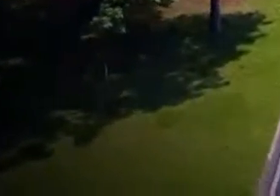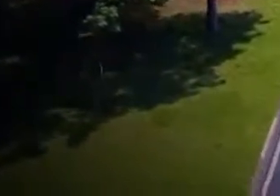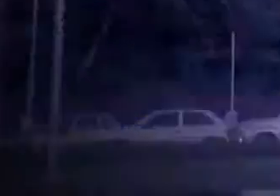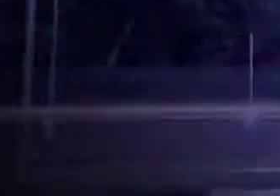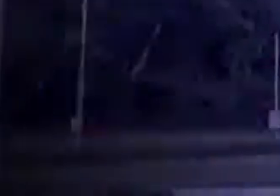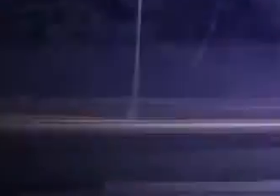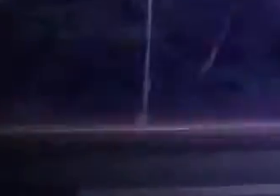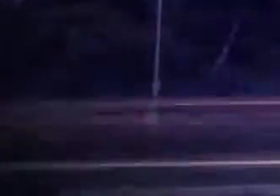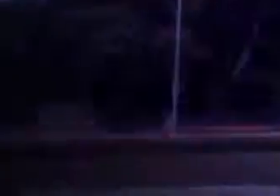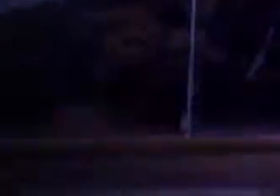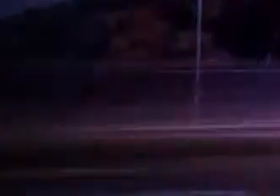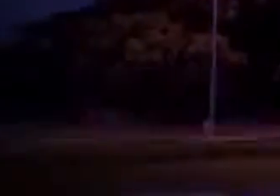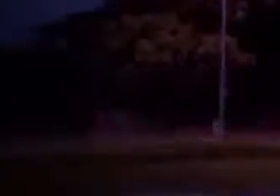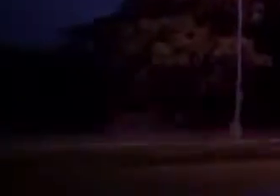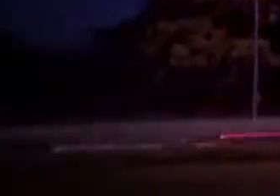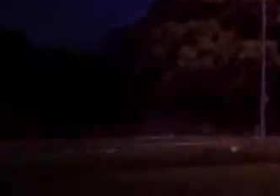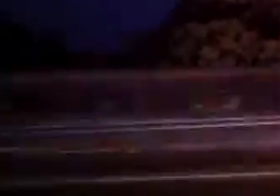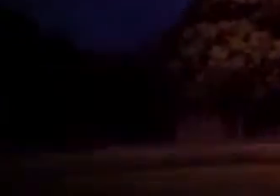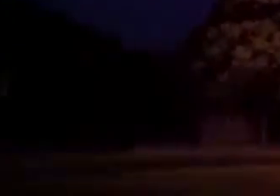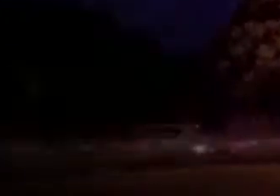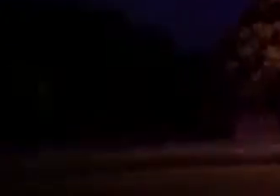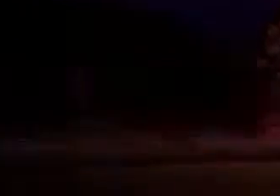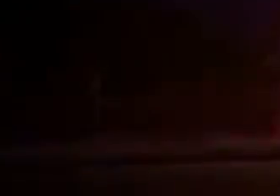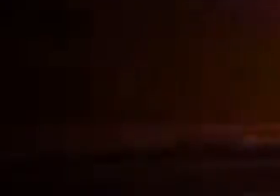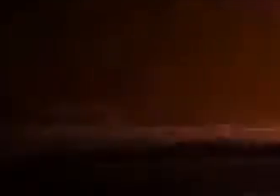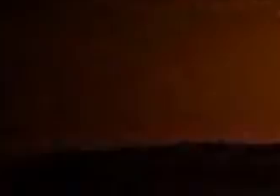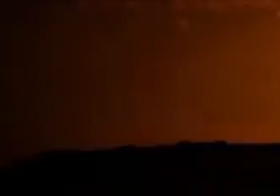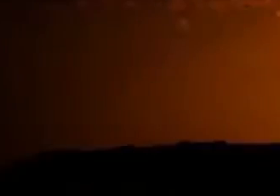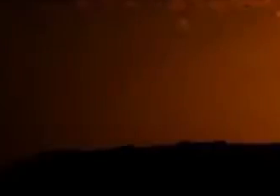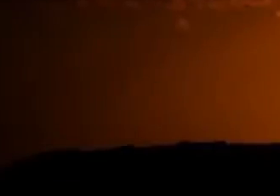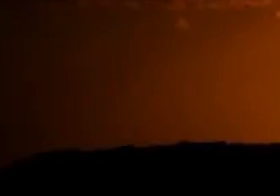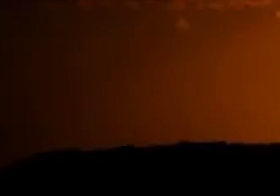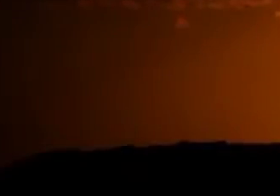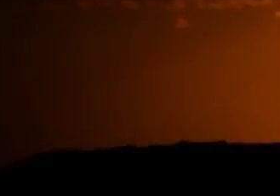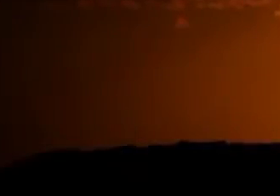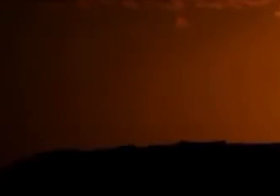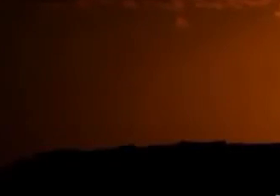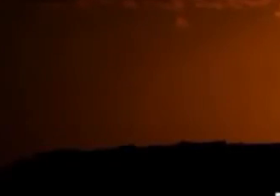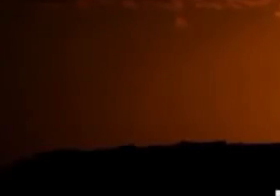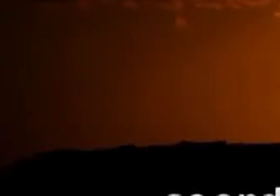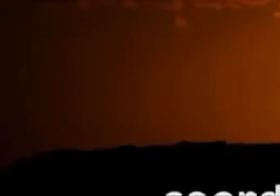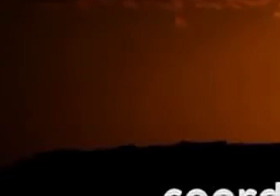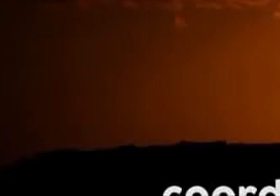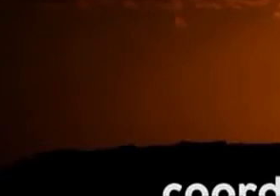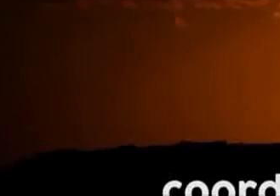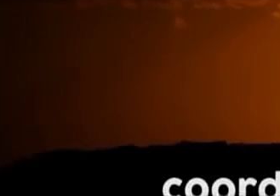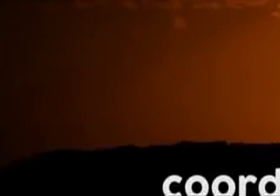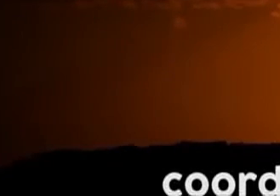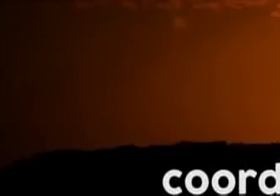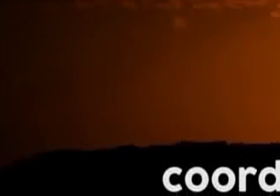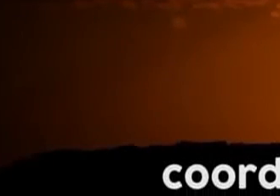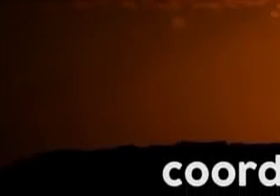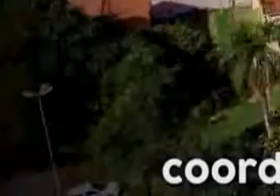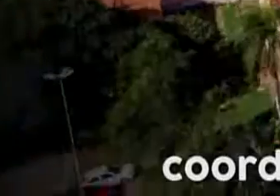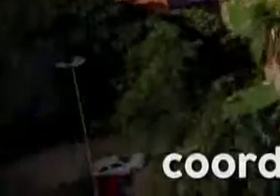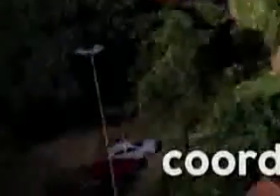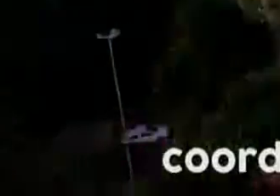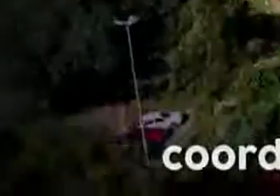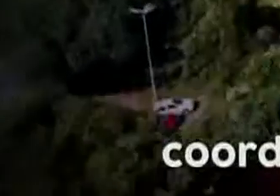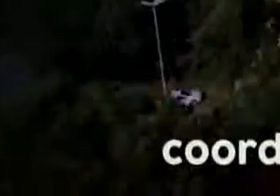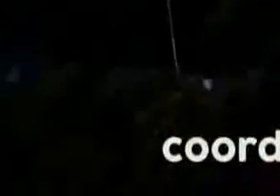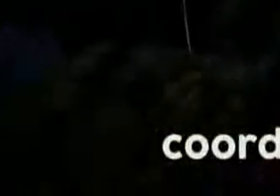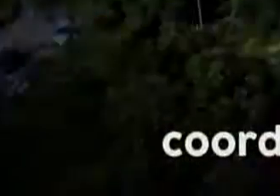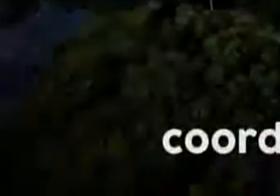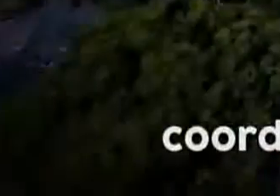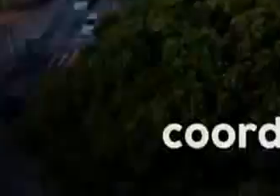fulguras ó Brasil florão na América iluminado ao sol do novo mundo do que